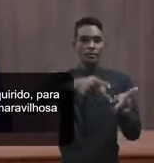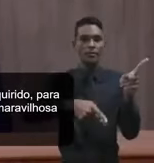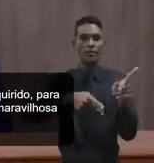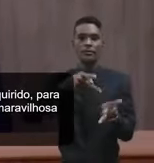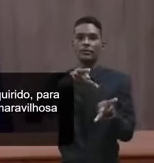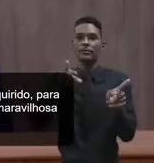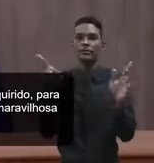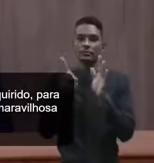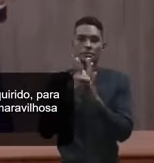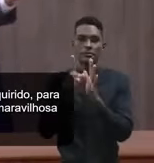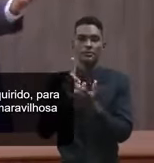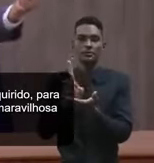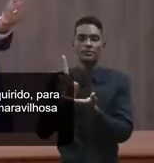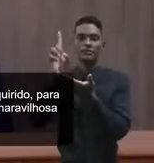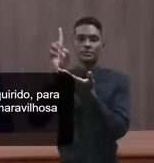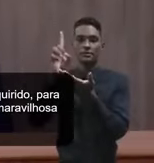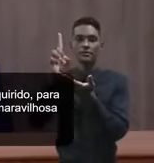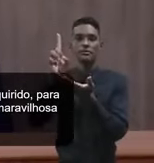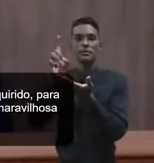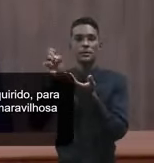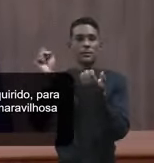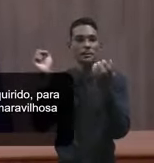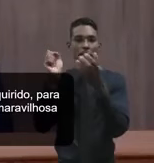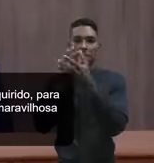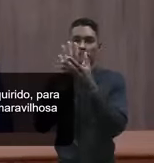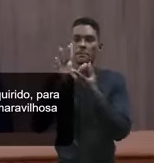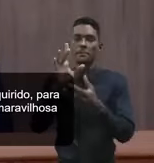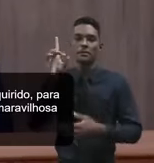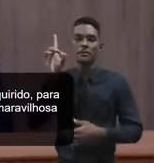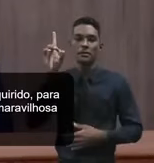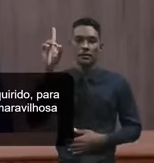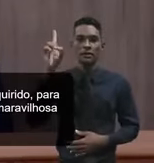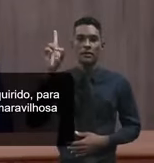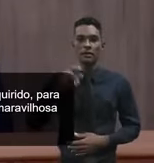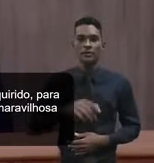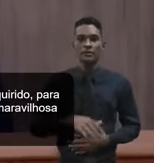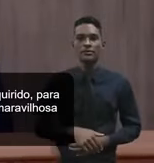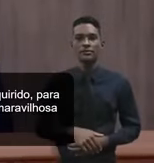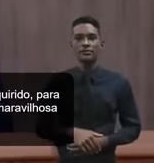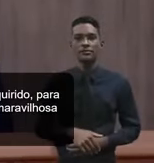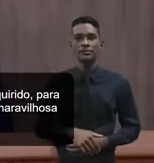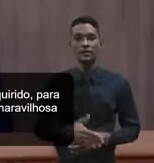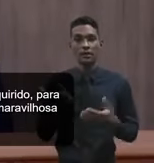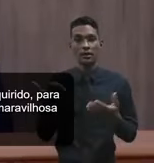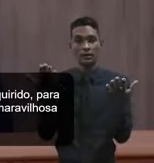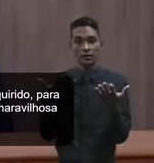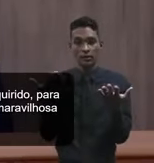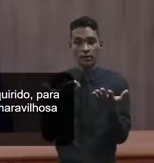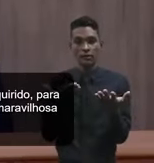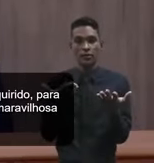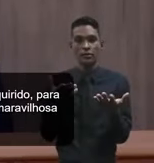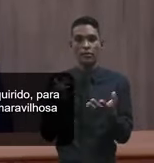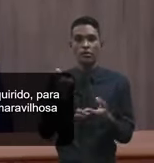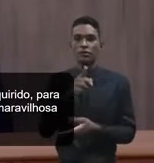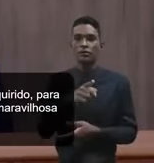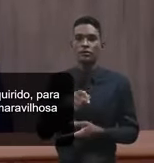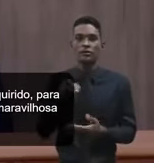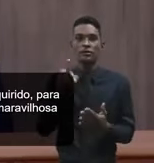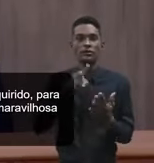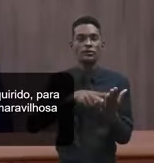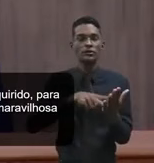Deus. Eita, glória a Deus. Agora, quando você vai lá para Filipenses, ó, do que tu está